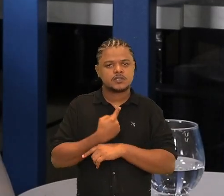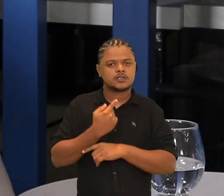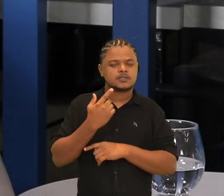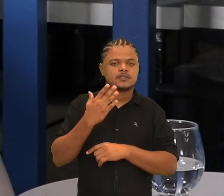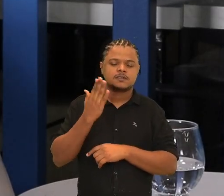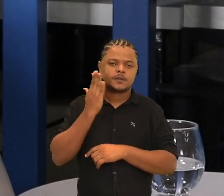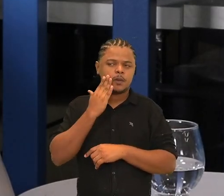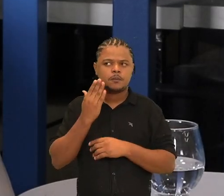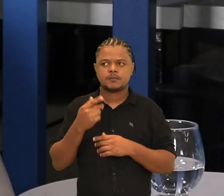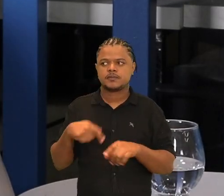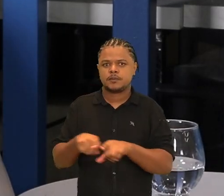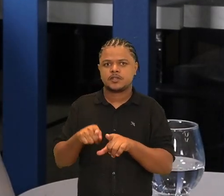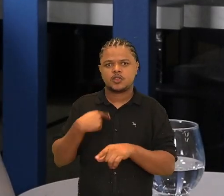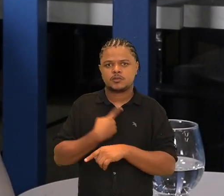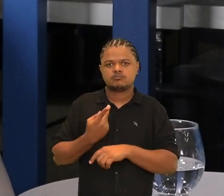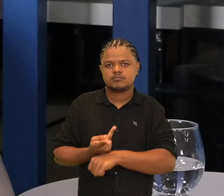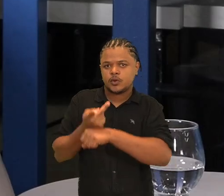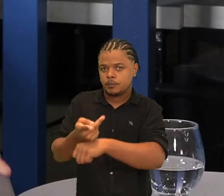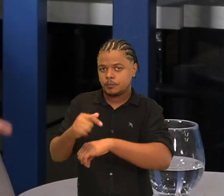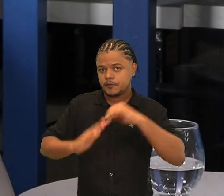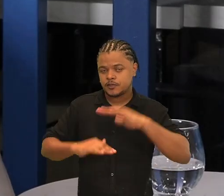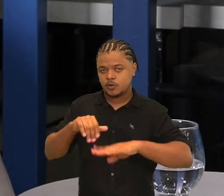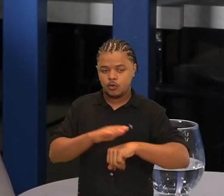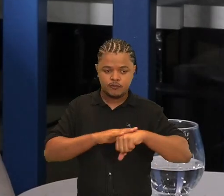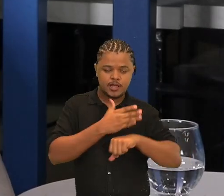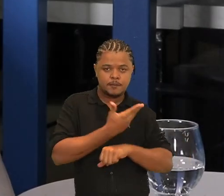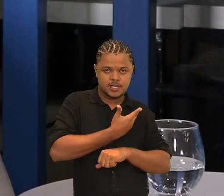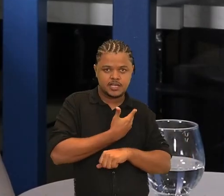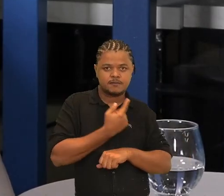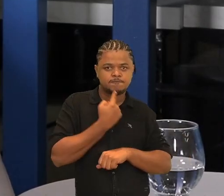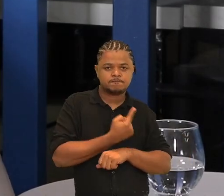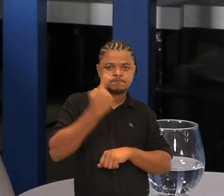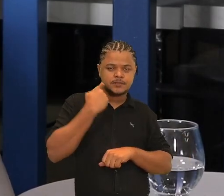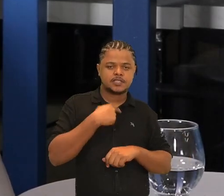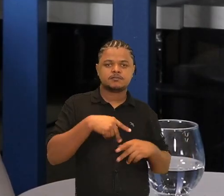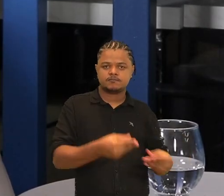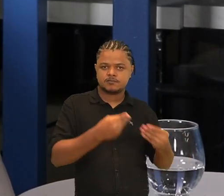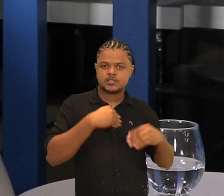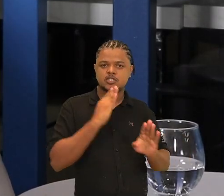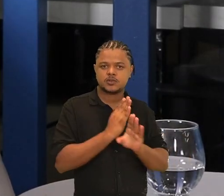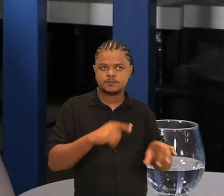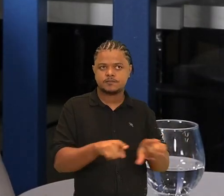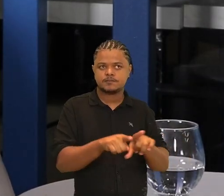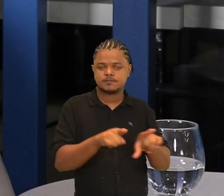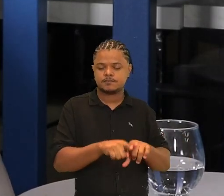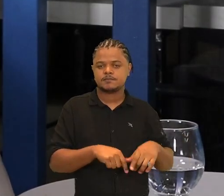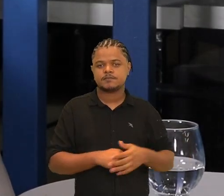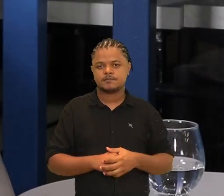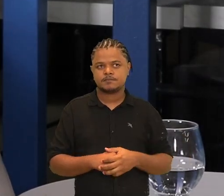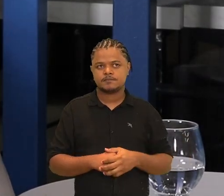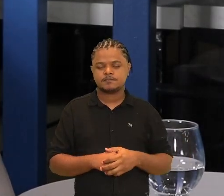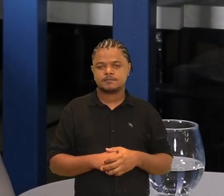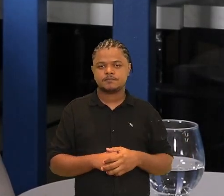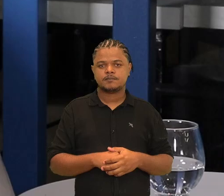procurar um profissional, né? Conversei com uma amiga que tinha acabado de receber também o diagnóstico do filho dela, ela disse, Lídia, o caminho é por